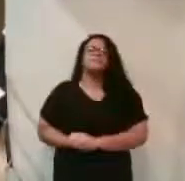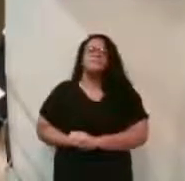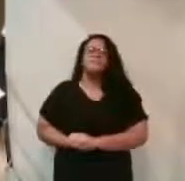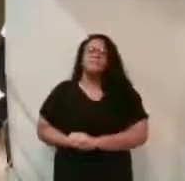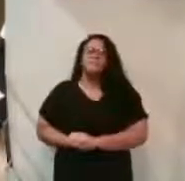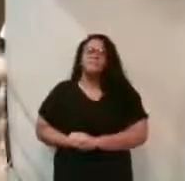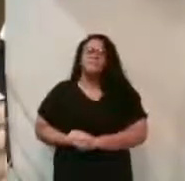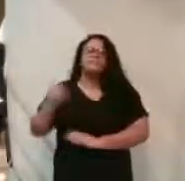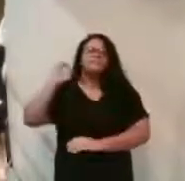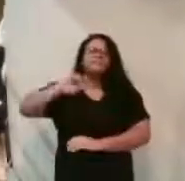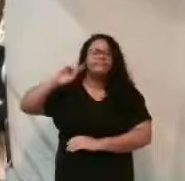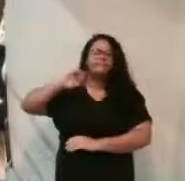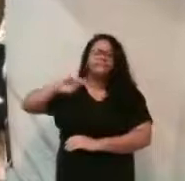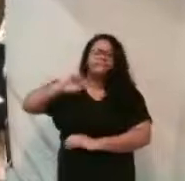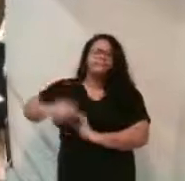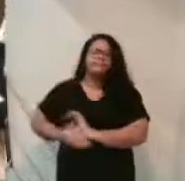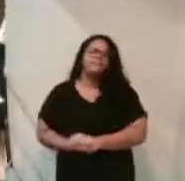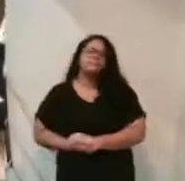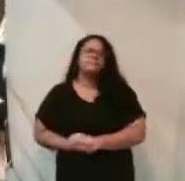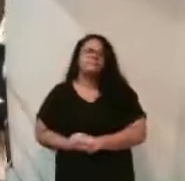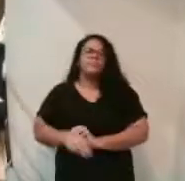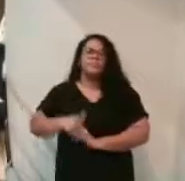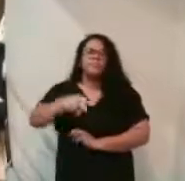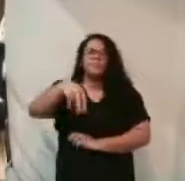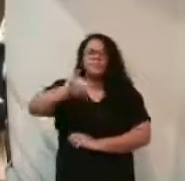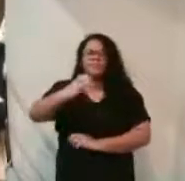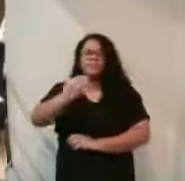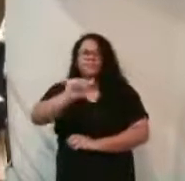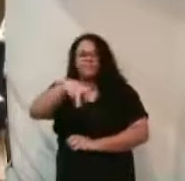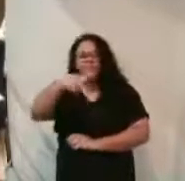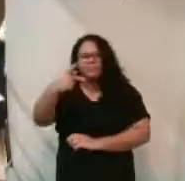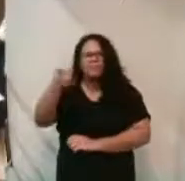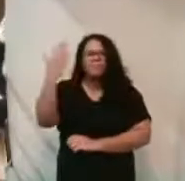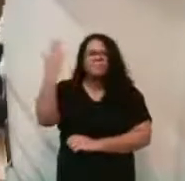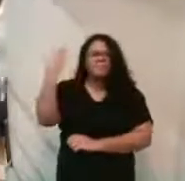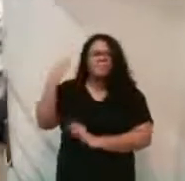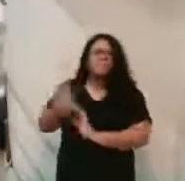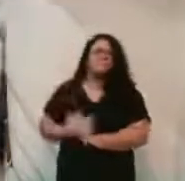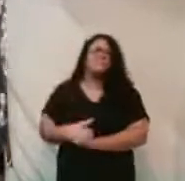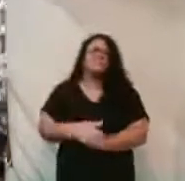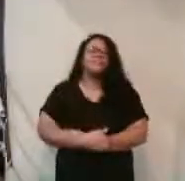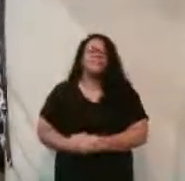ingressou no Ministério Público em 1993, vamos pular essa parte para não revelar a idade,